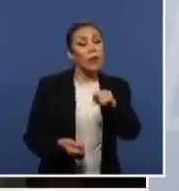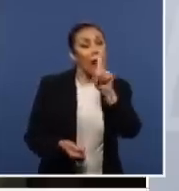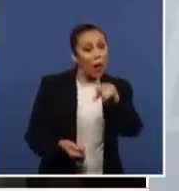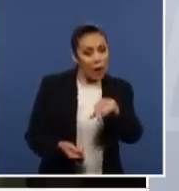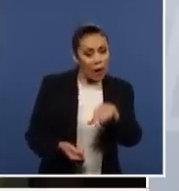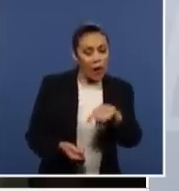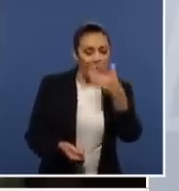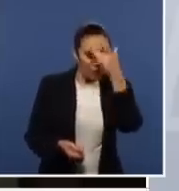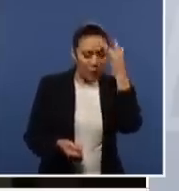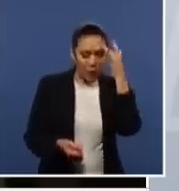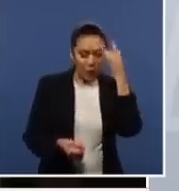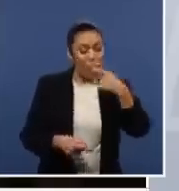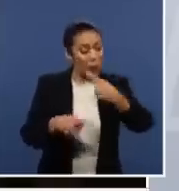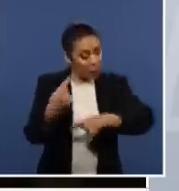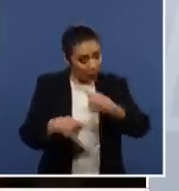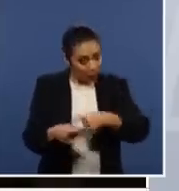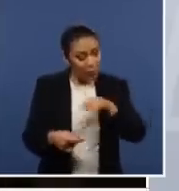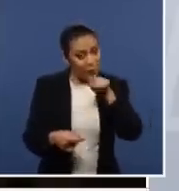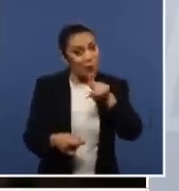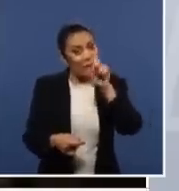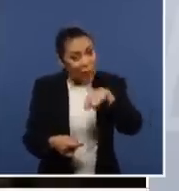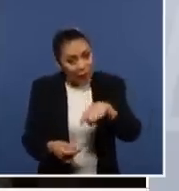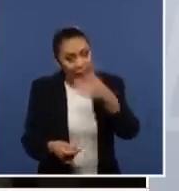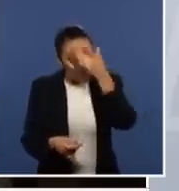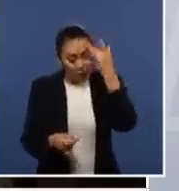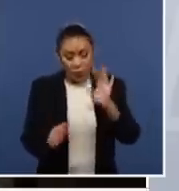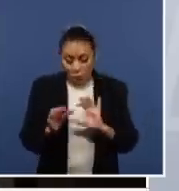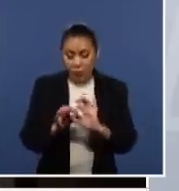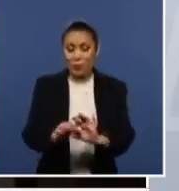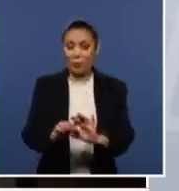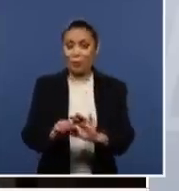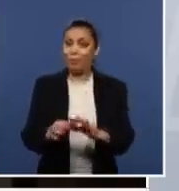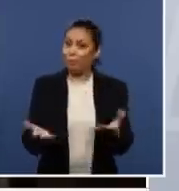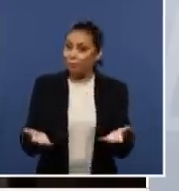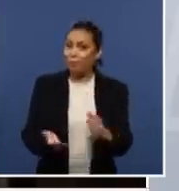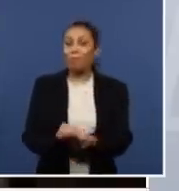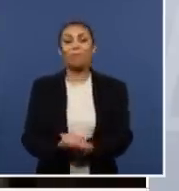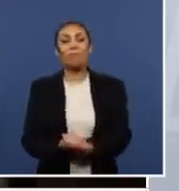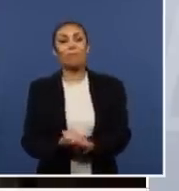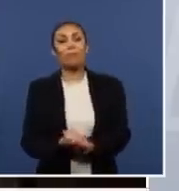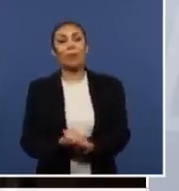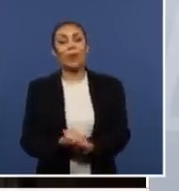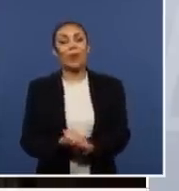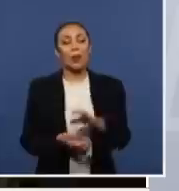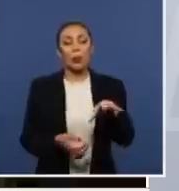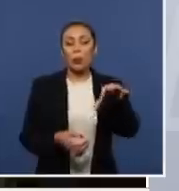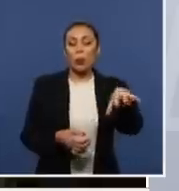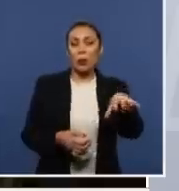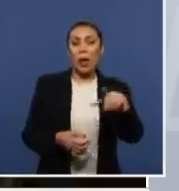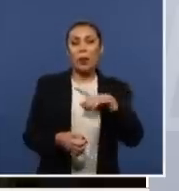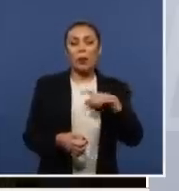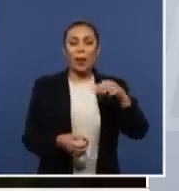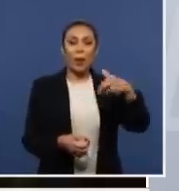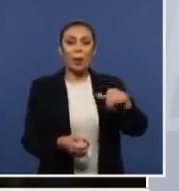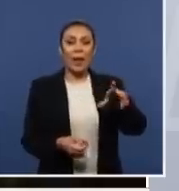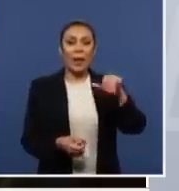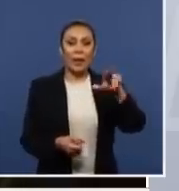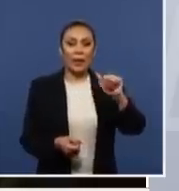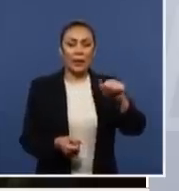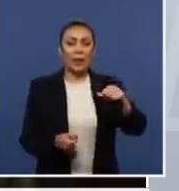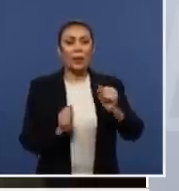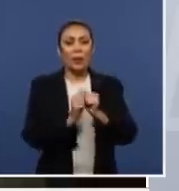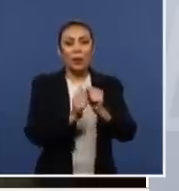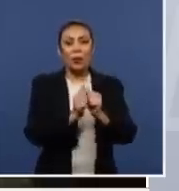quem você. A política, você é quem, com quem você se alia. Exato. De um Exatamente. lado, você tem a Marina Silva